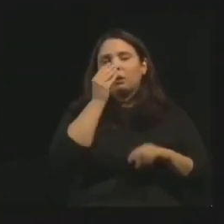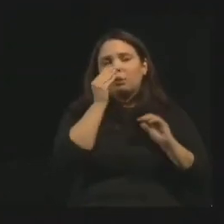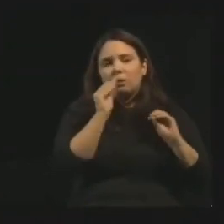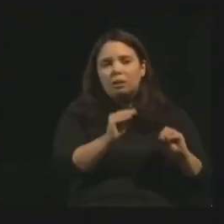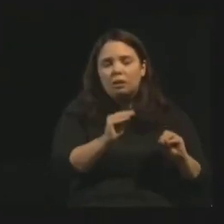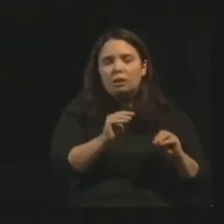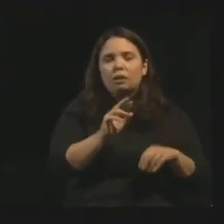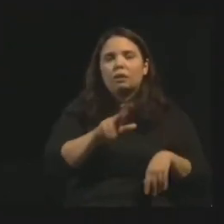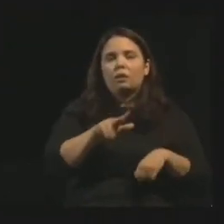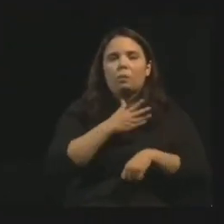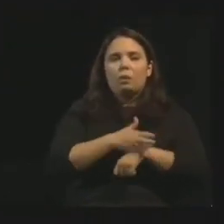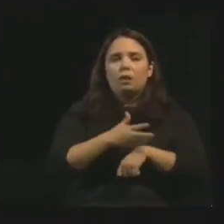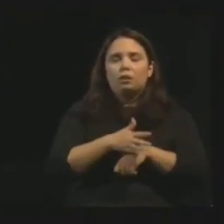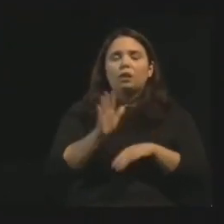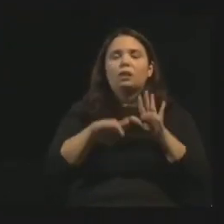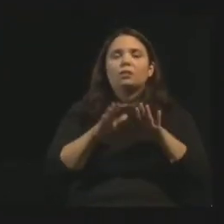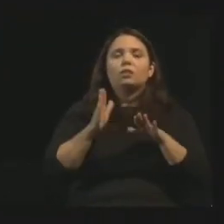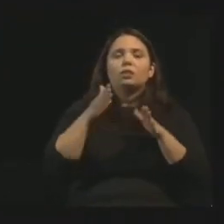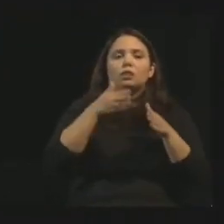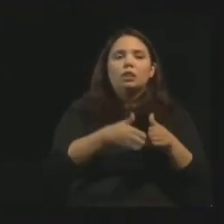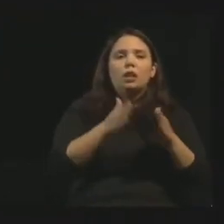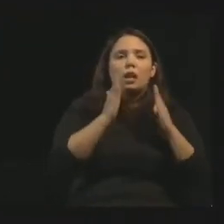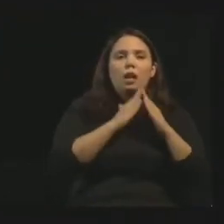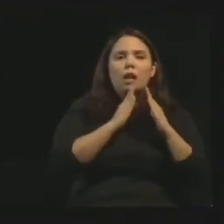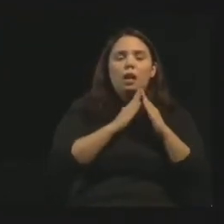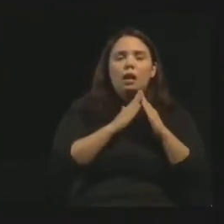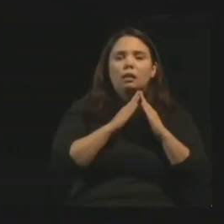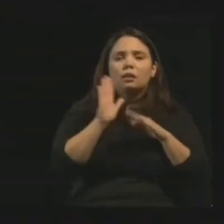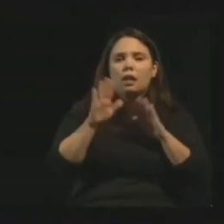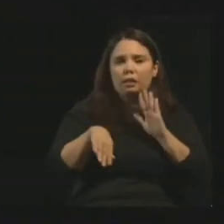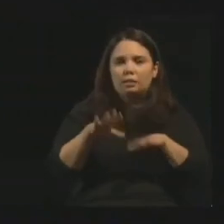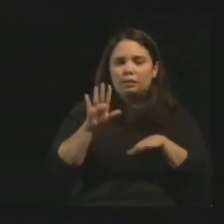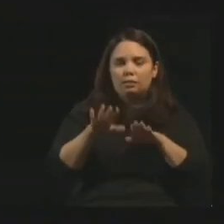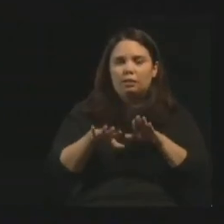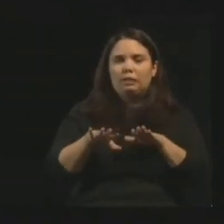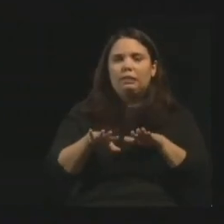a gente, quando a gente chega na Casa Espírita, a gente não é meio espírita, gente mais é espritado, não é?